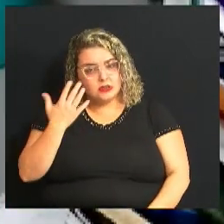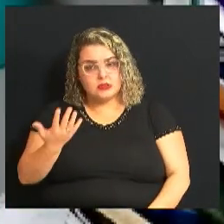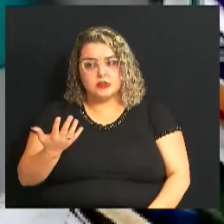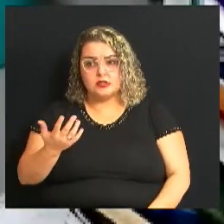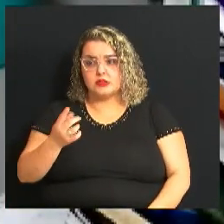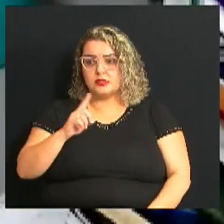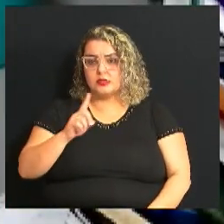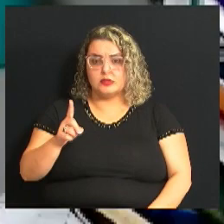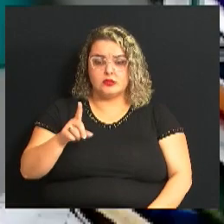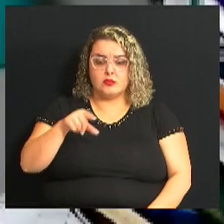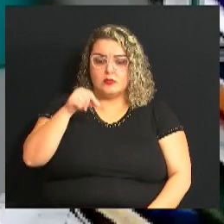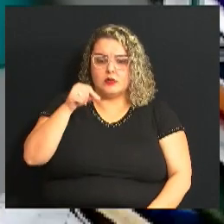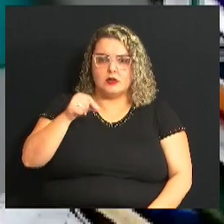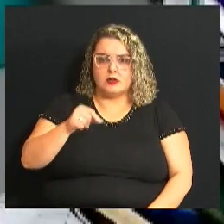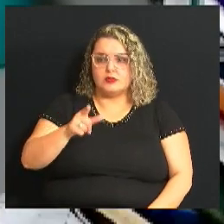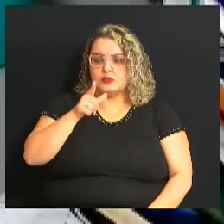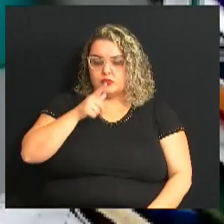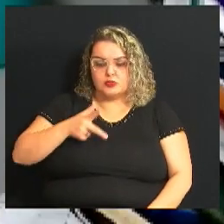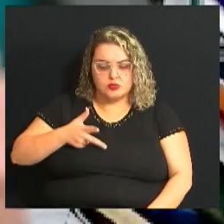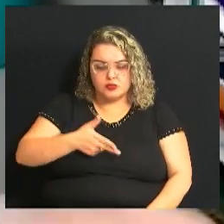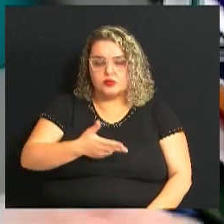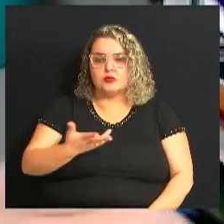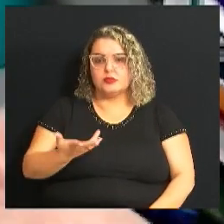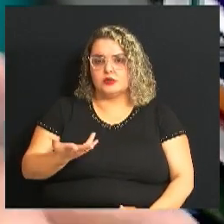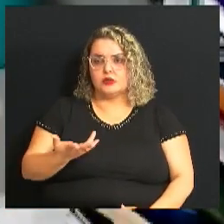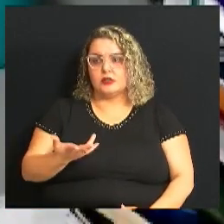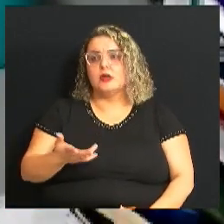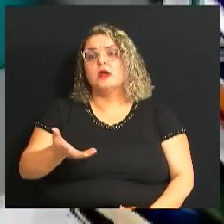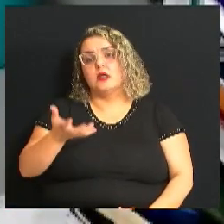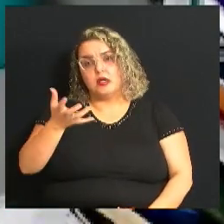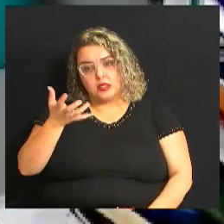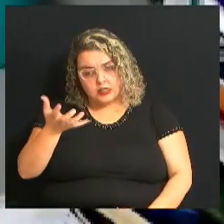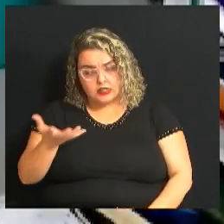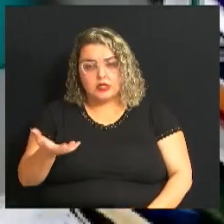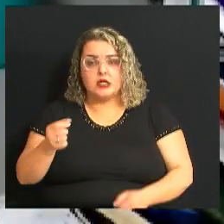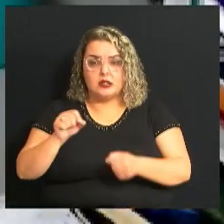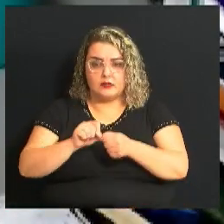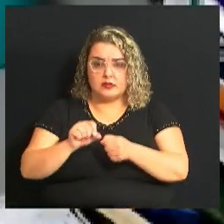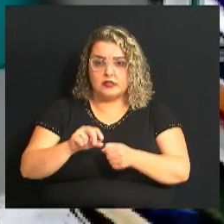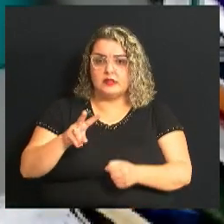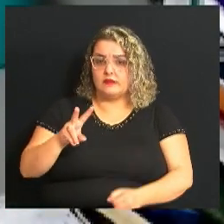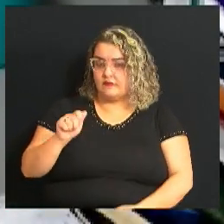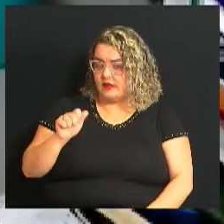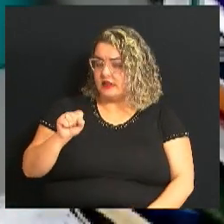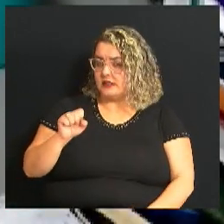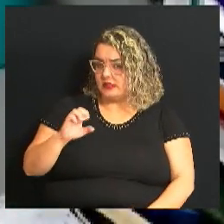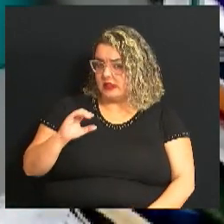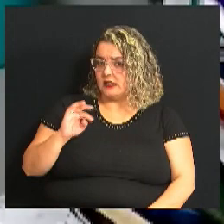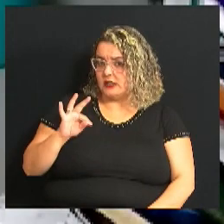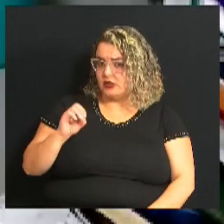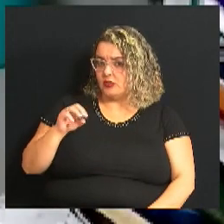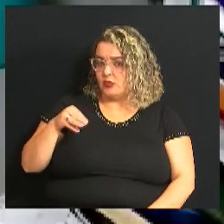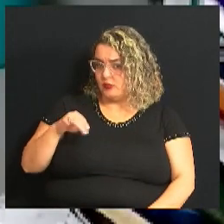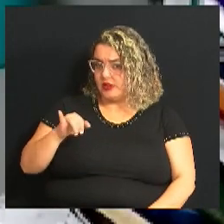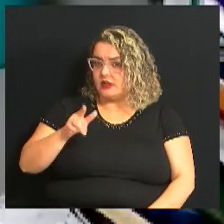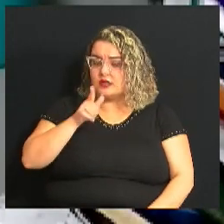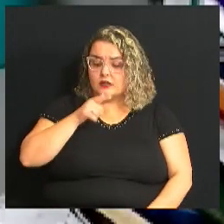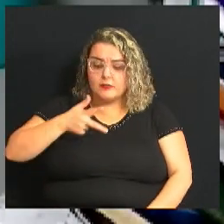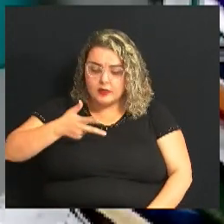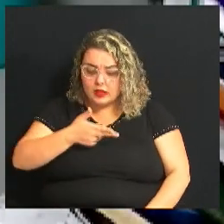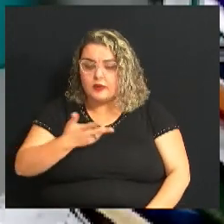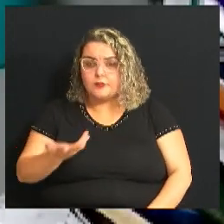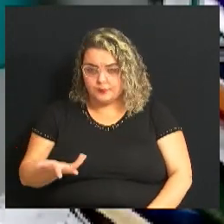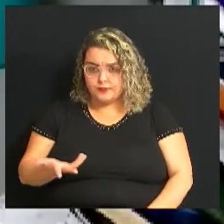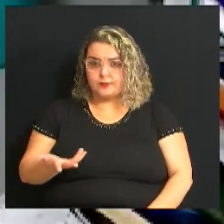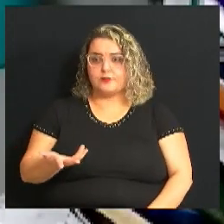uma opção para ele ter mais filhos e ele quer realizar a vasectomia. Então, a mudança na formatação